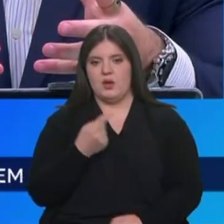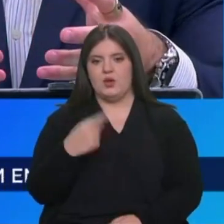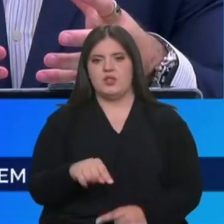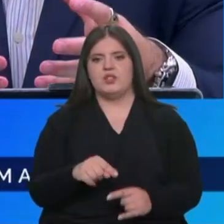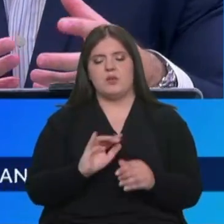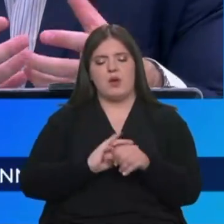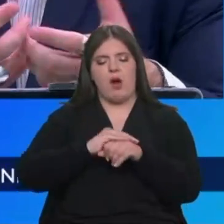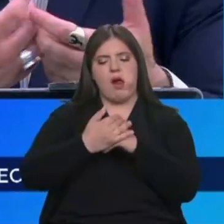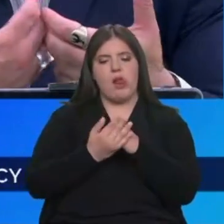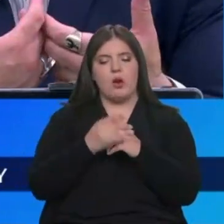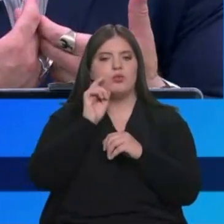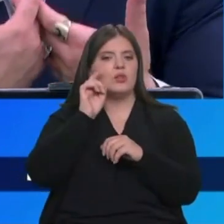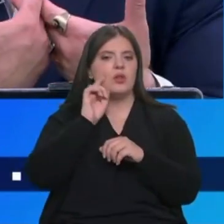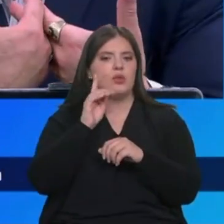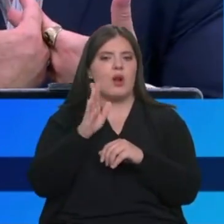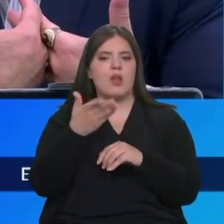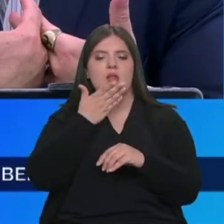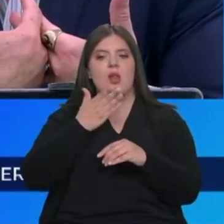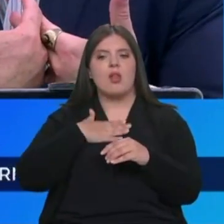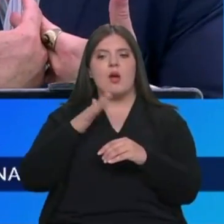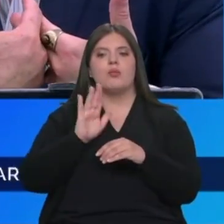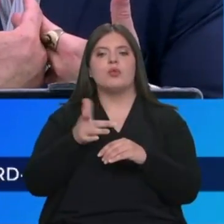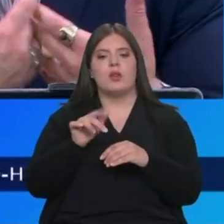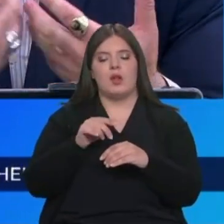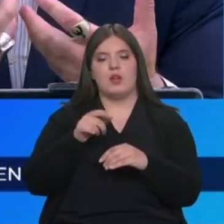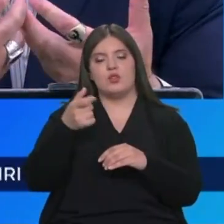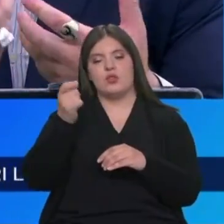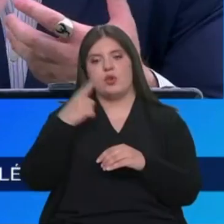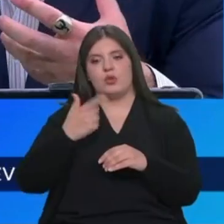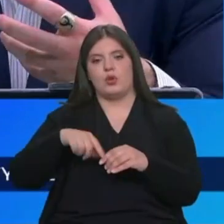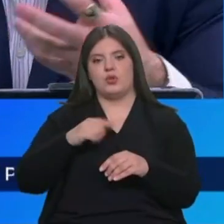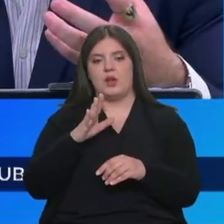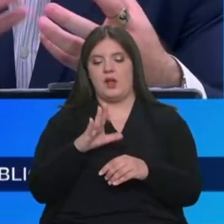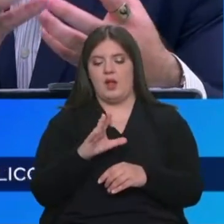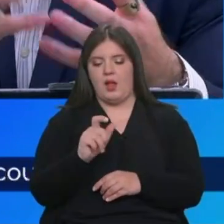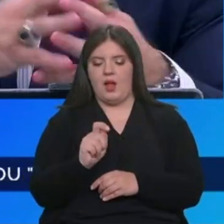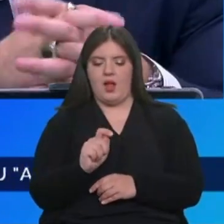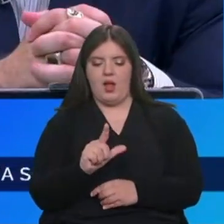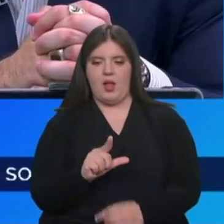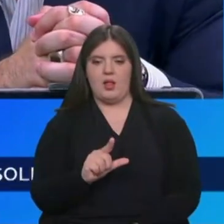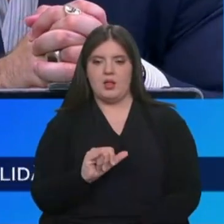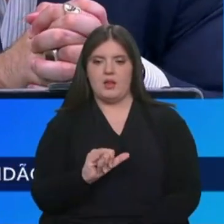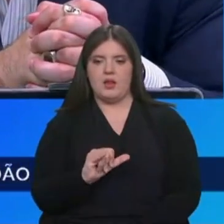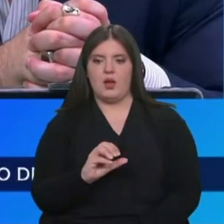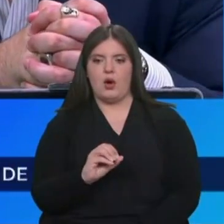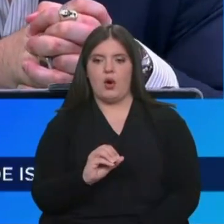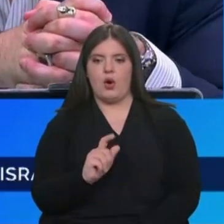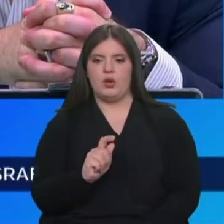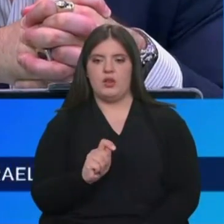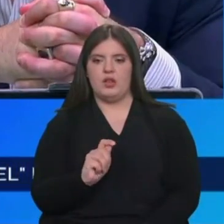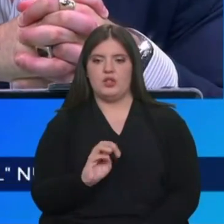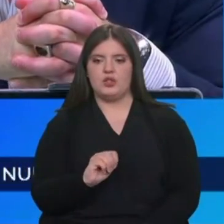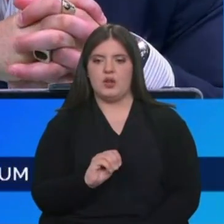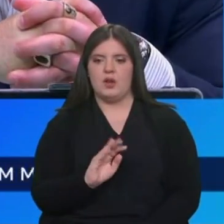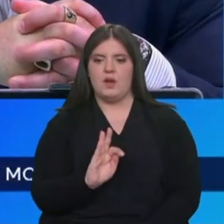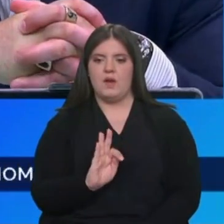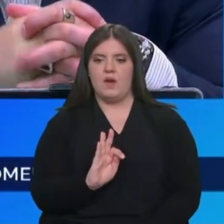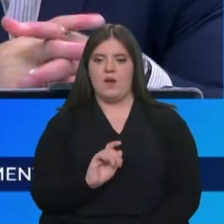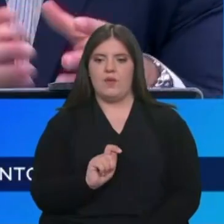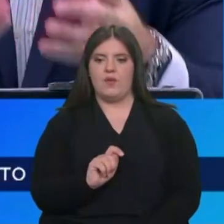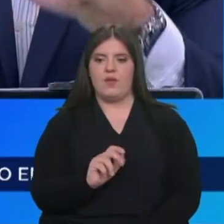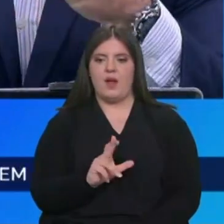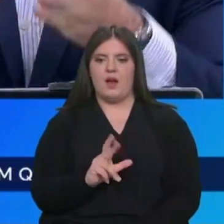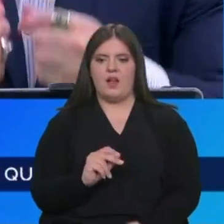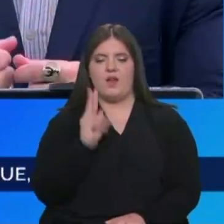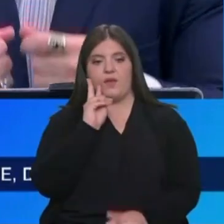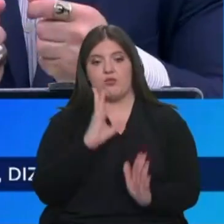capa protetora que nos é dada pelo nosso próprio Sol, chamada heliosfera. Estamos a ver alguns modelos dessa heliosfera que